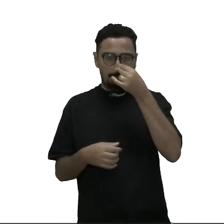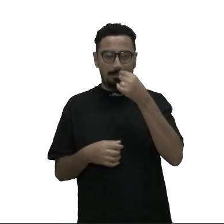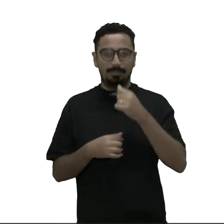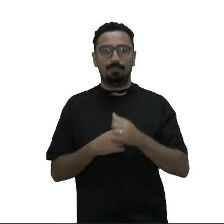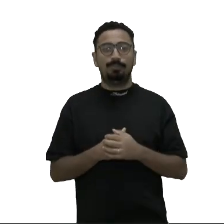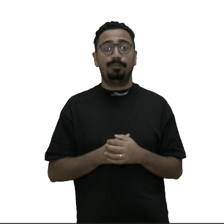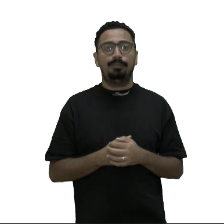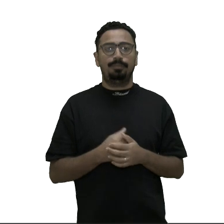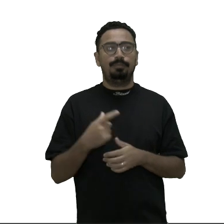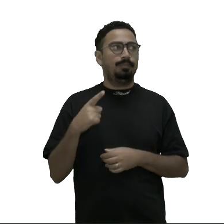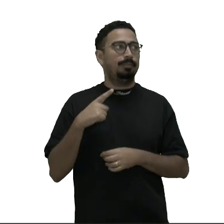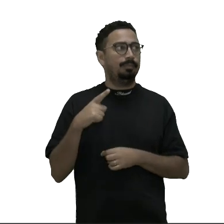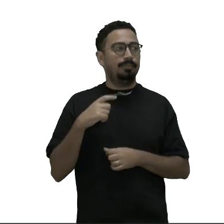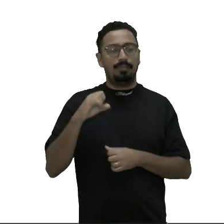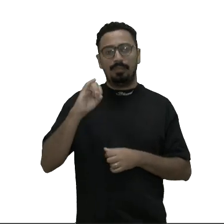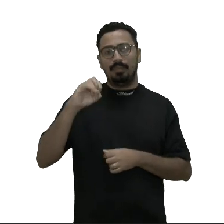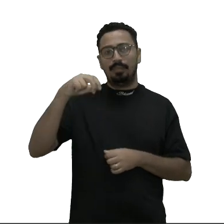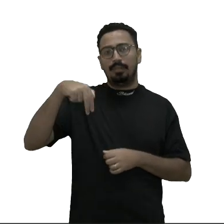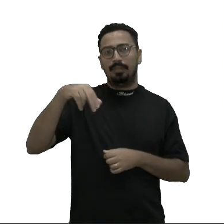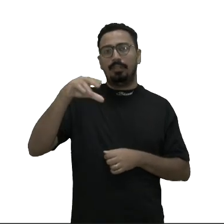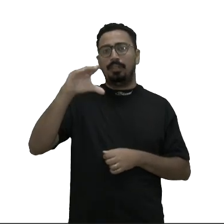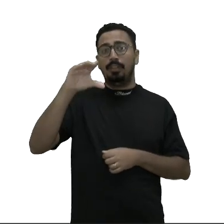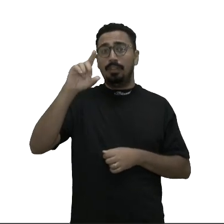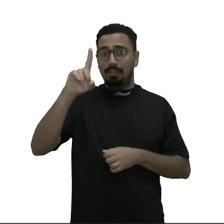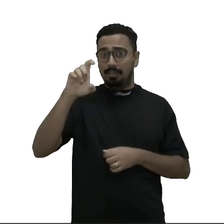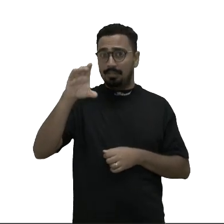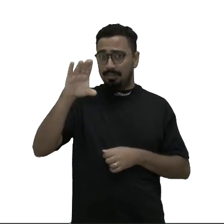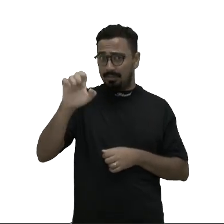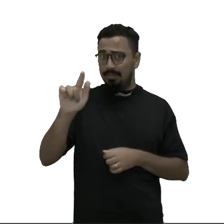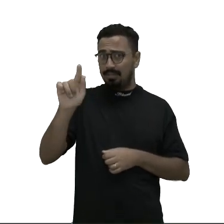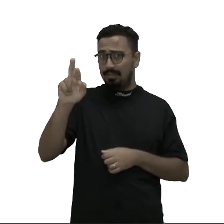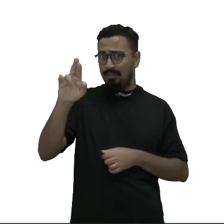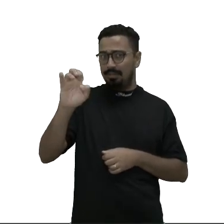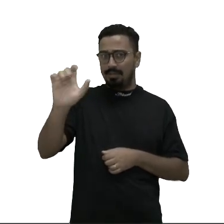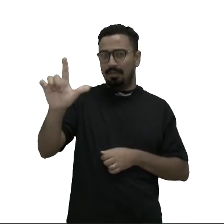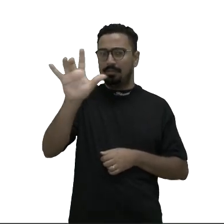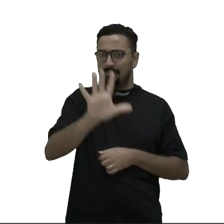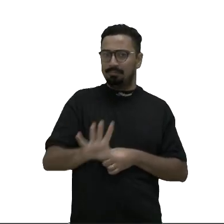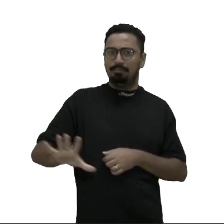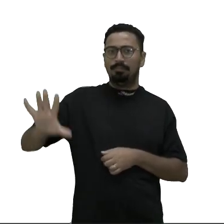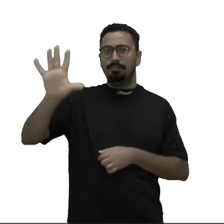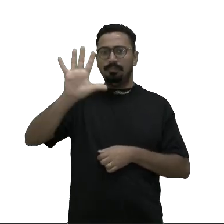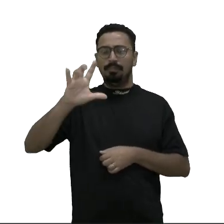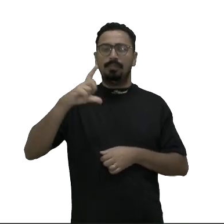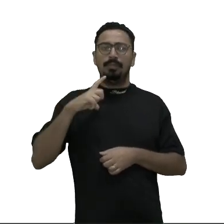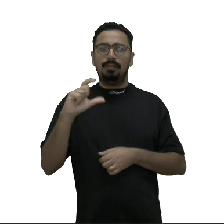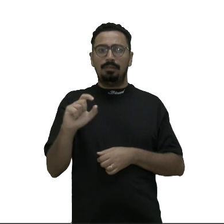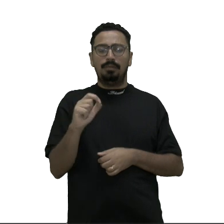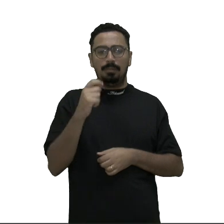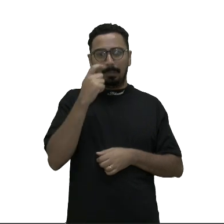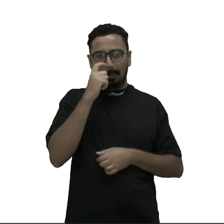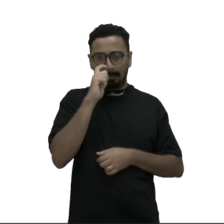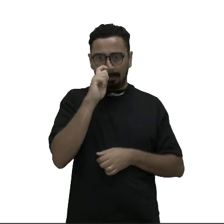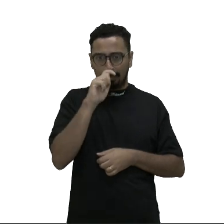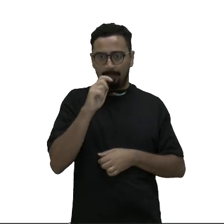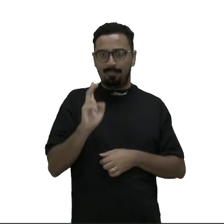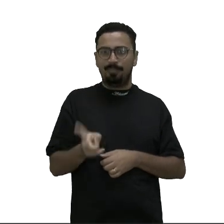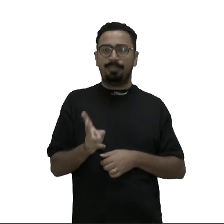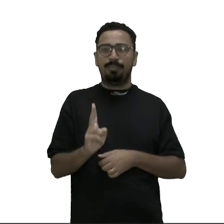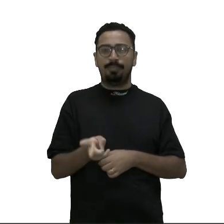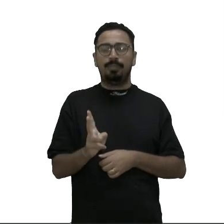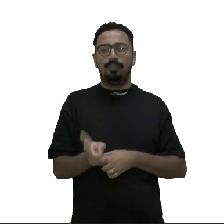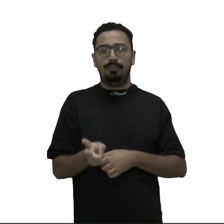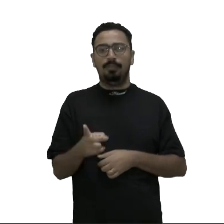Aqui nós temos o índice geral. E pelo índice geral, nós temos uma continuidade